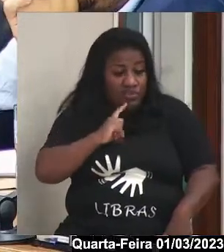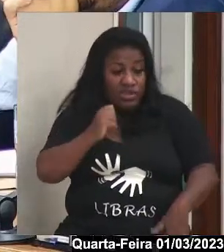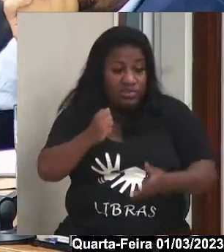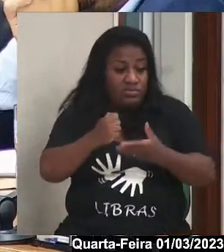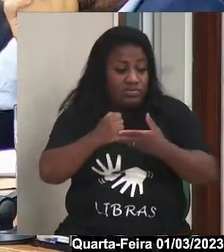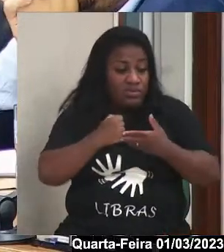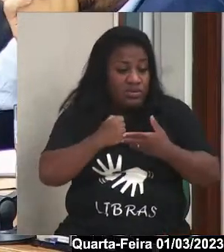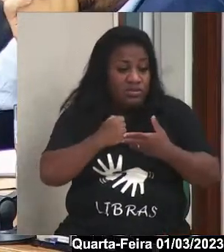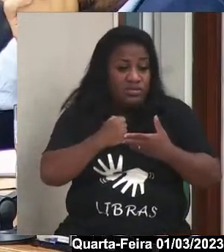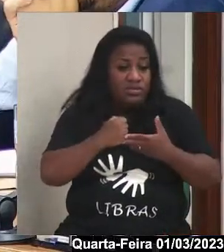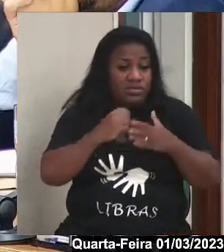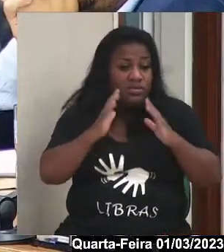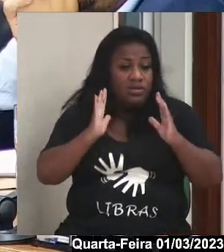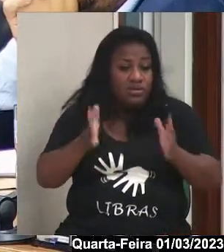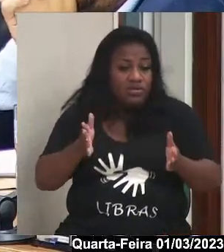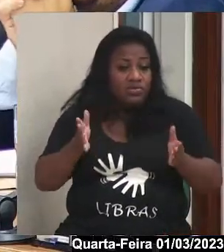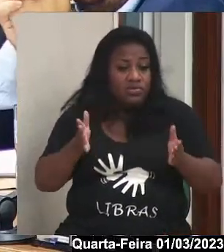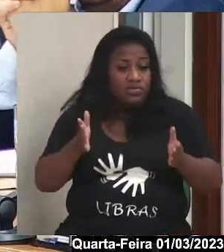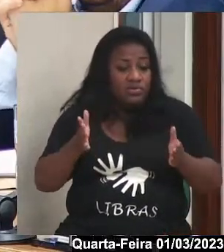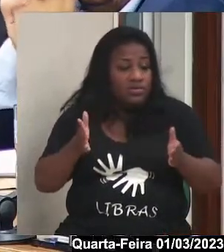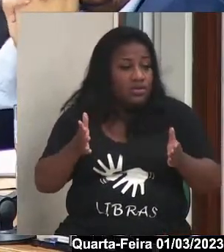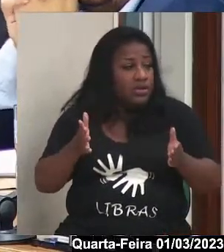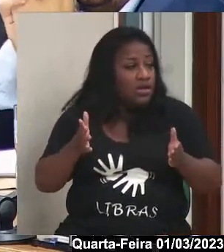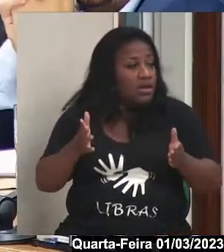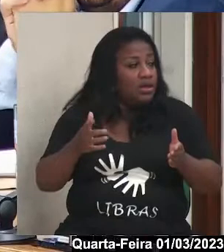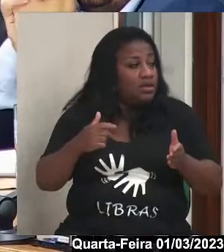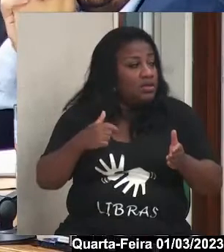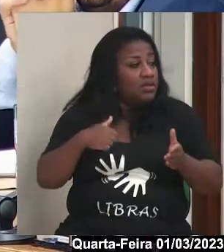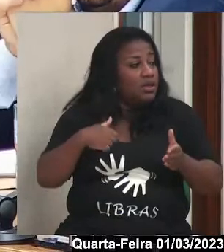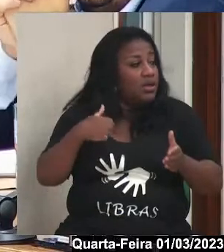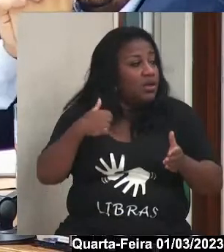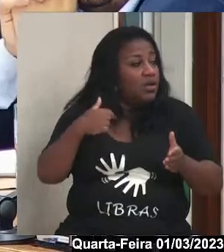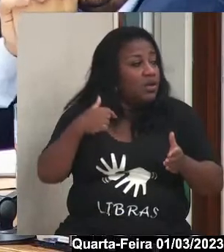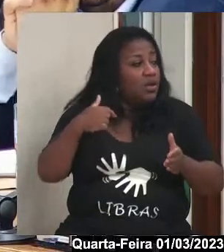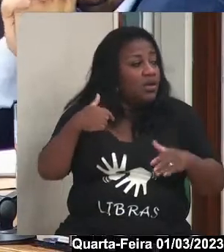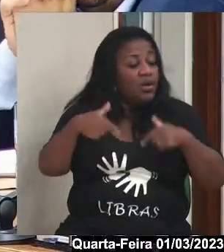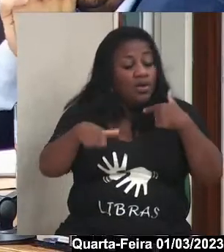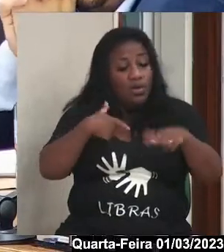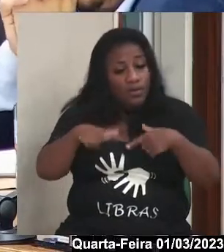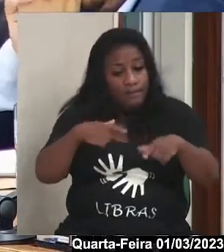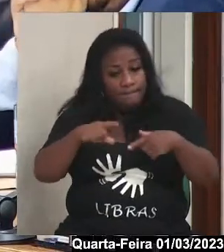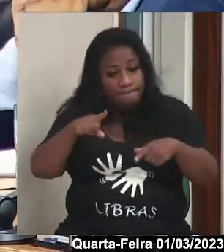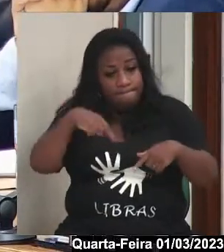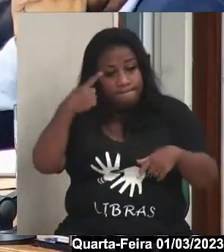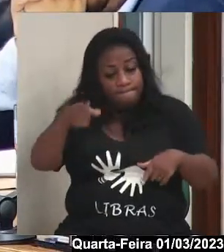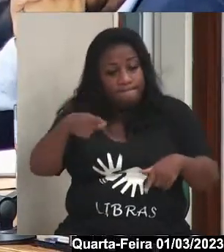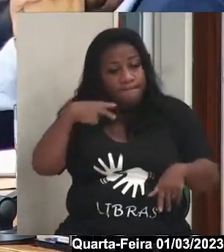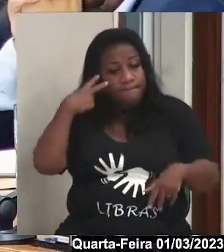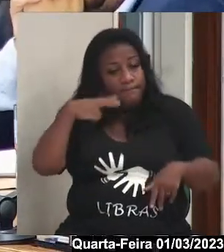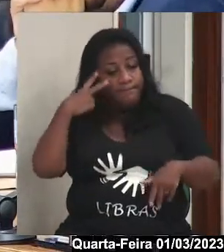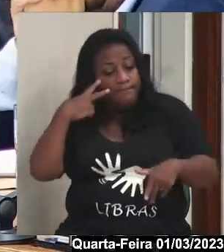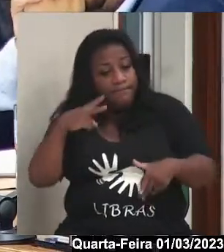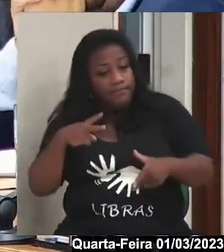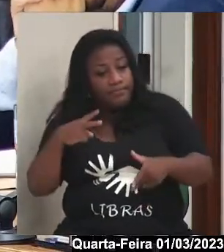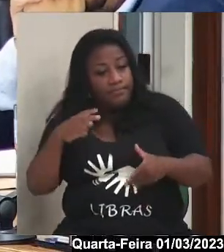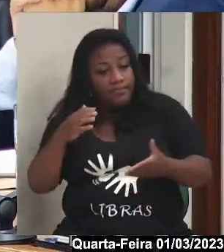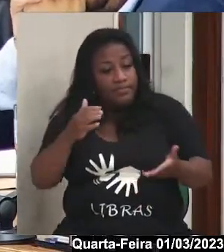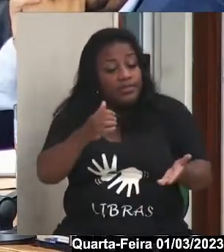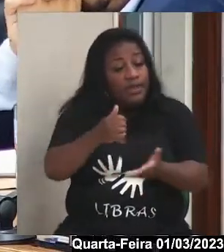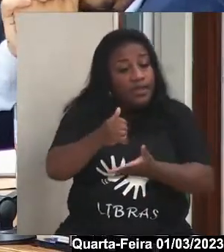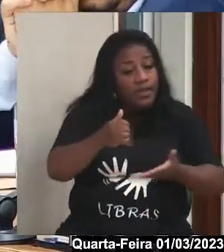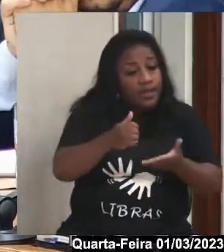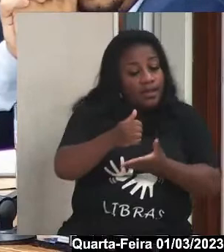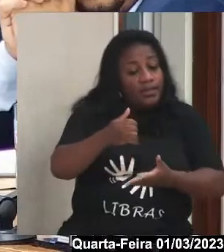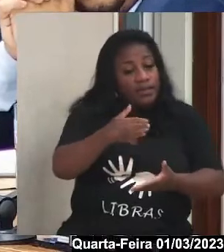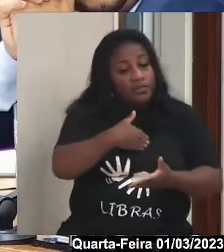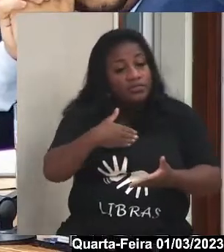sido encaminhado. E no ano que antecedia aquilo, já também tinha sido encaminhado por outro vereador da base do